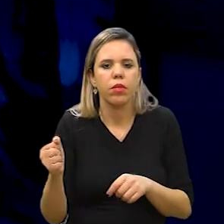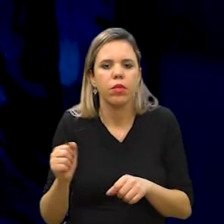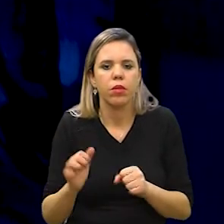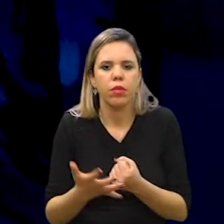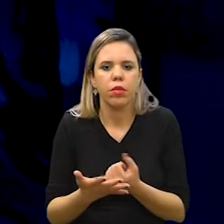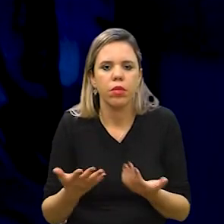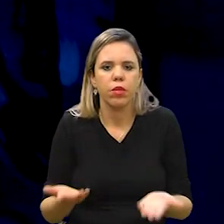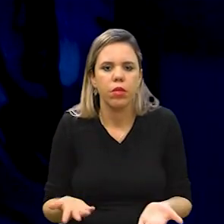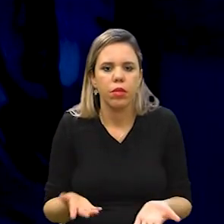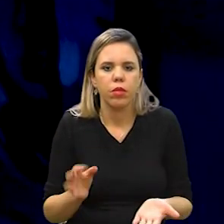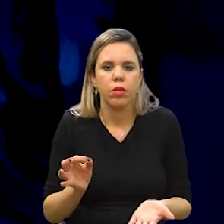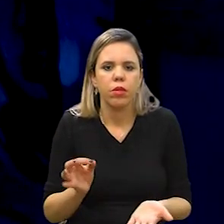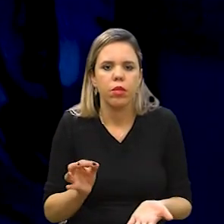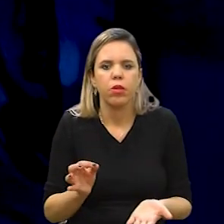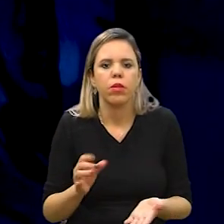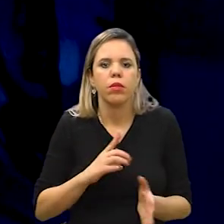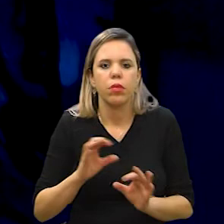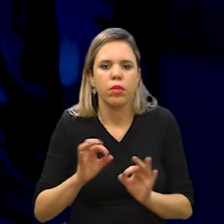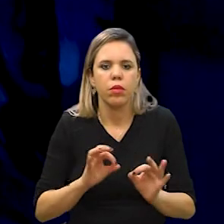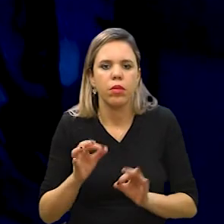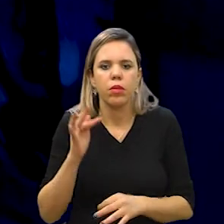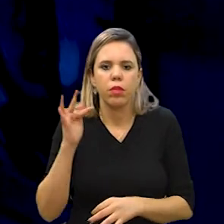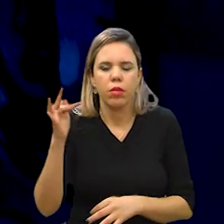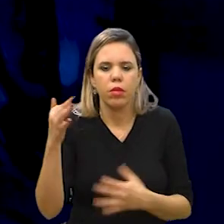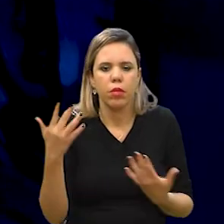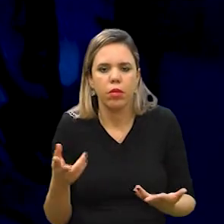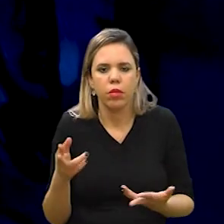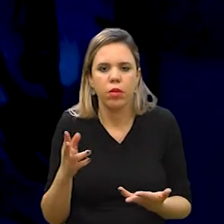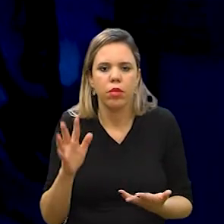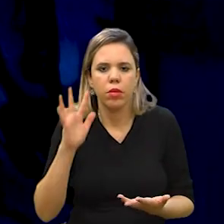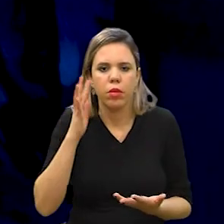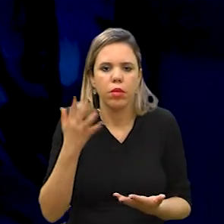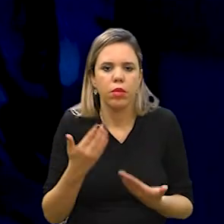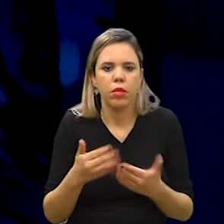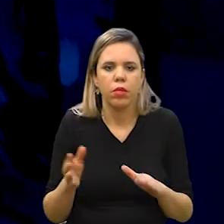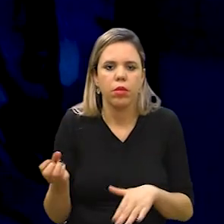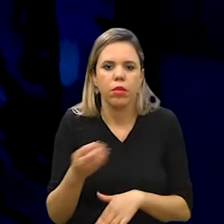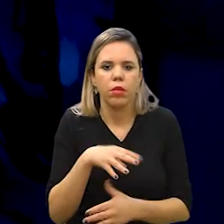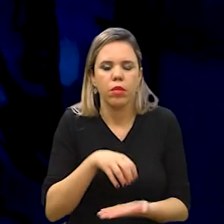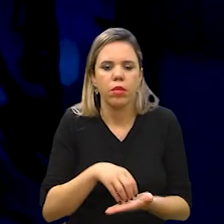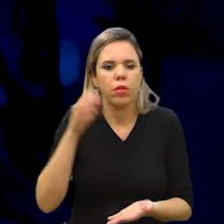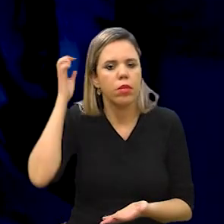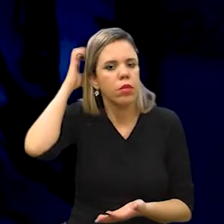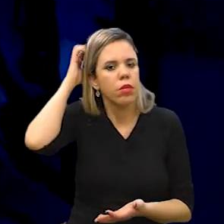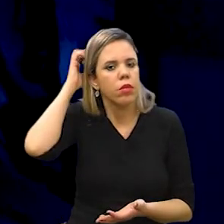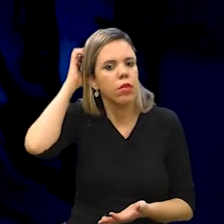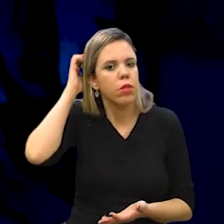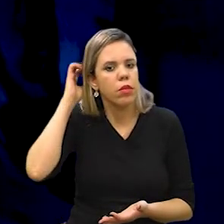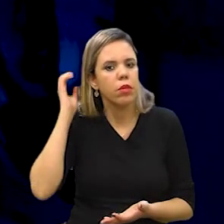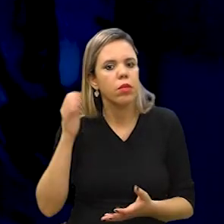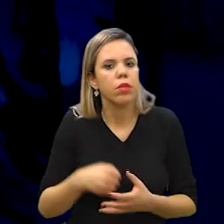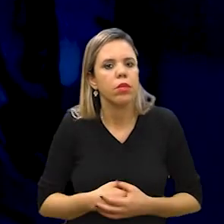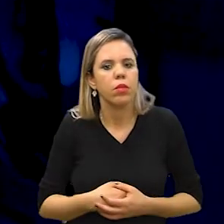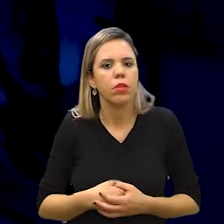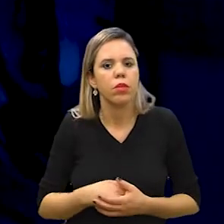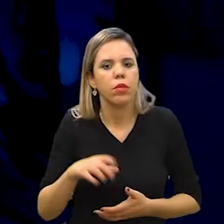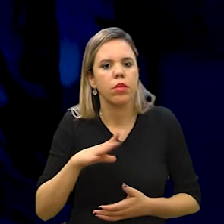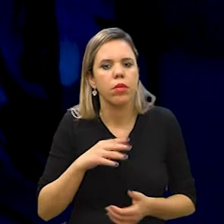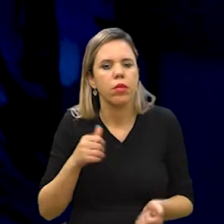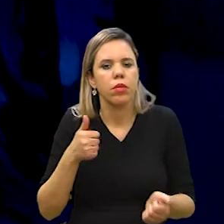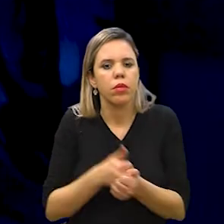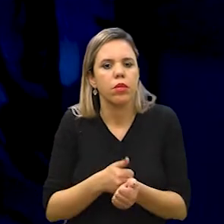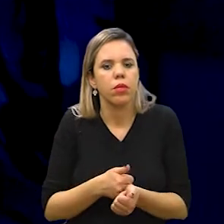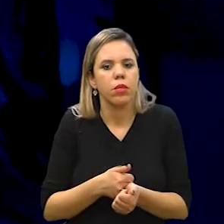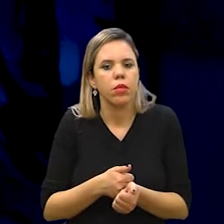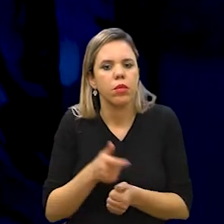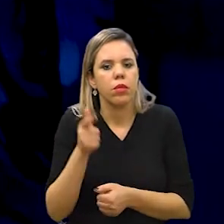ainda recuperando da pandemia, né? Mas certamente temos planos futuros de repente, estar inaugurando uma nova unidade, sendo